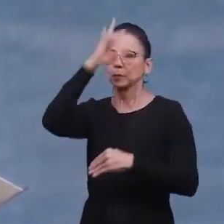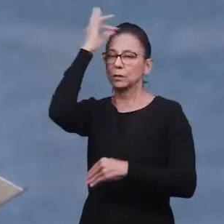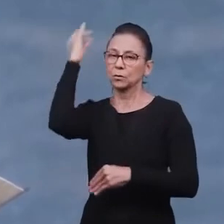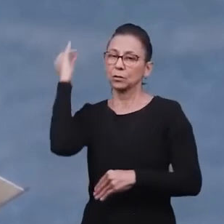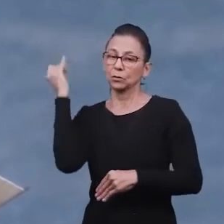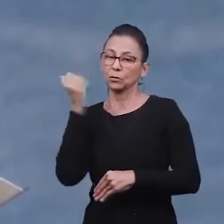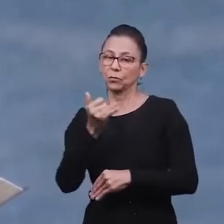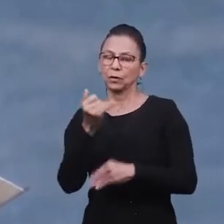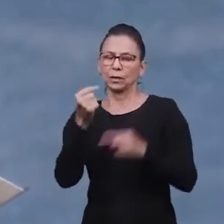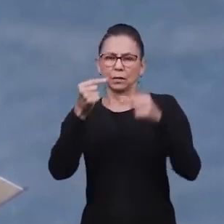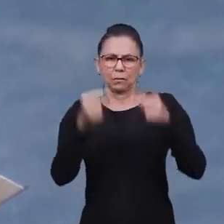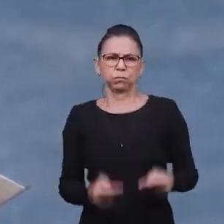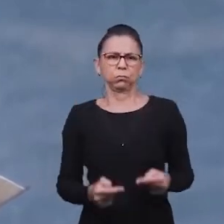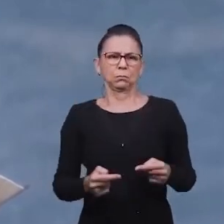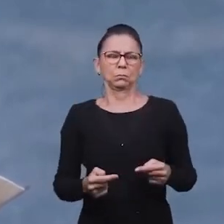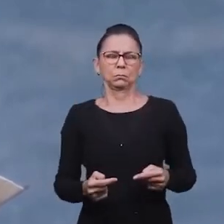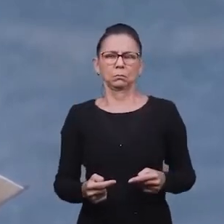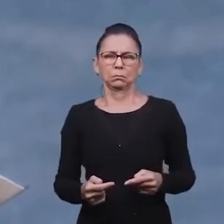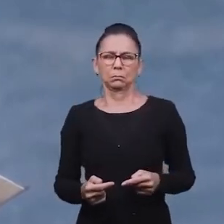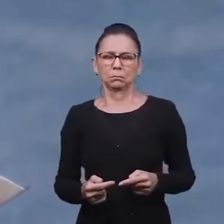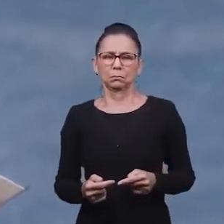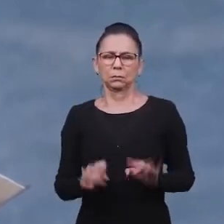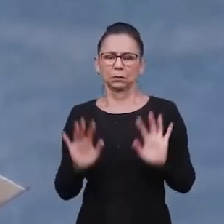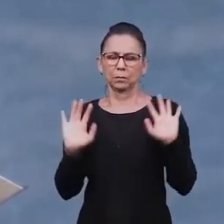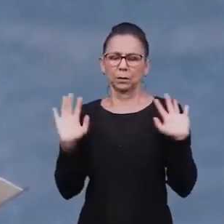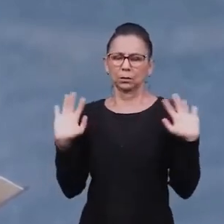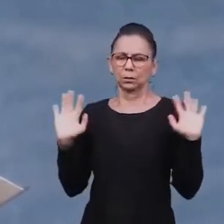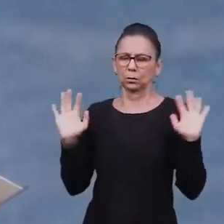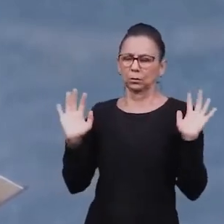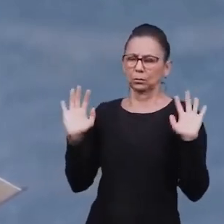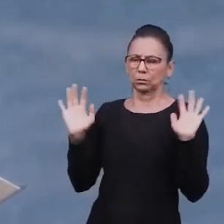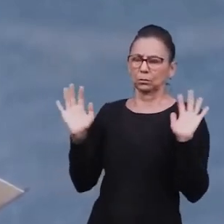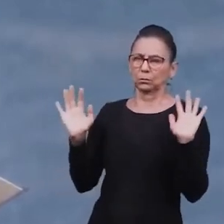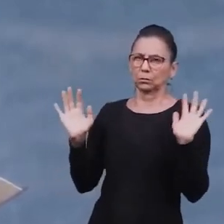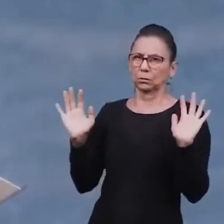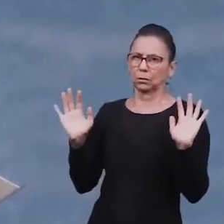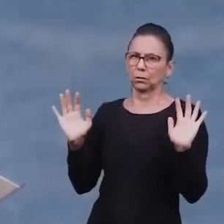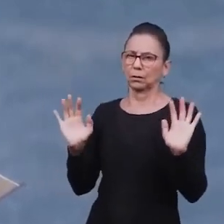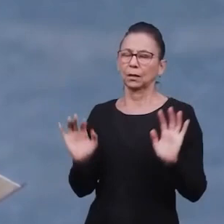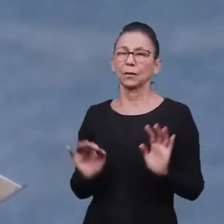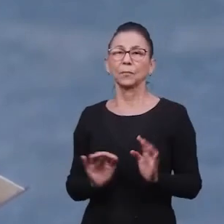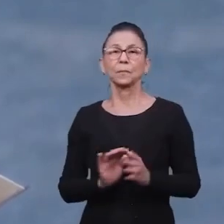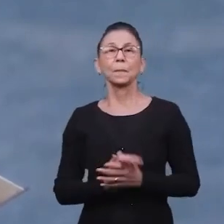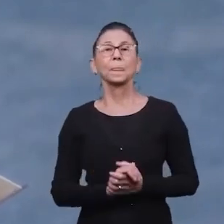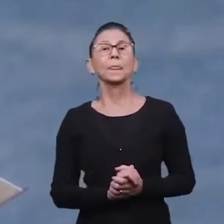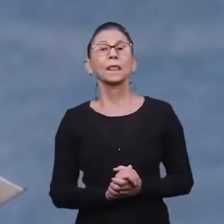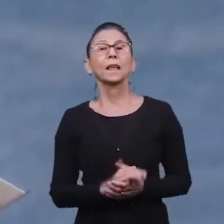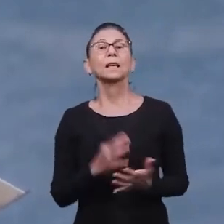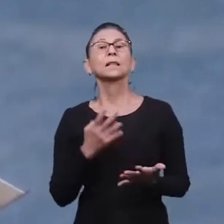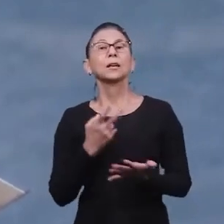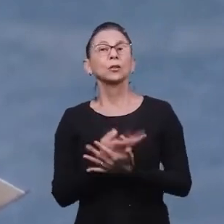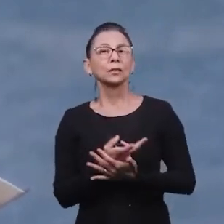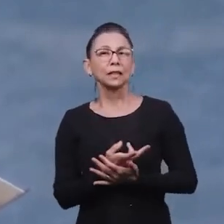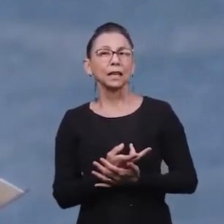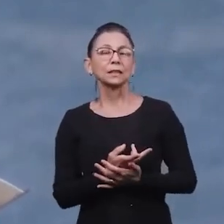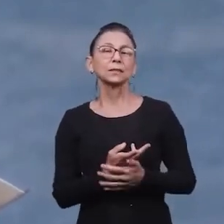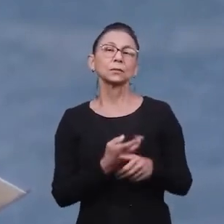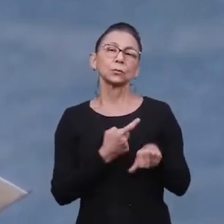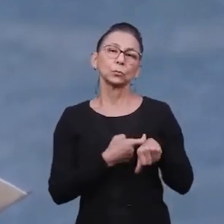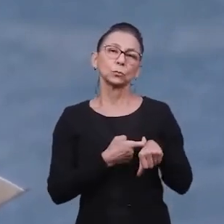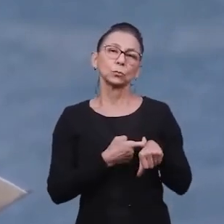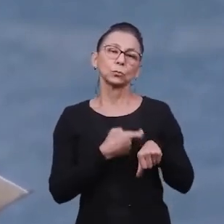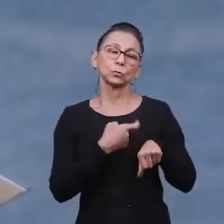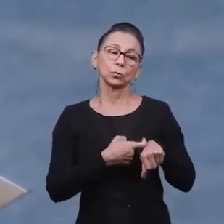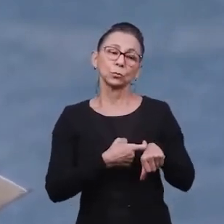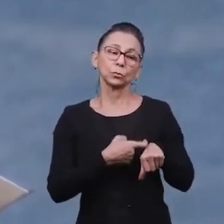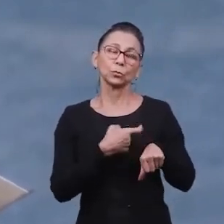resistir. E a palavra de Deus para nós, não resistimos ao Espírito. Aí eu começo a resistir. Essa resistência vai o quê? Vai cauterizando o coração,